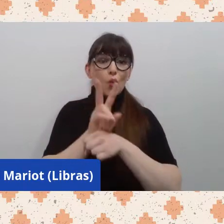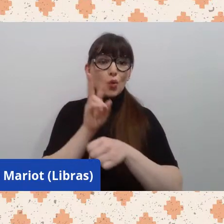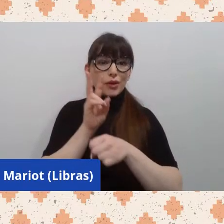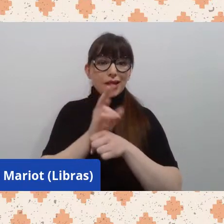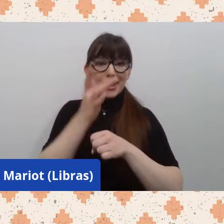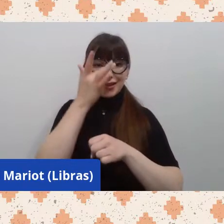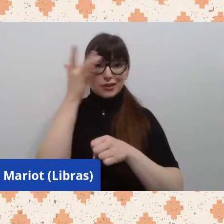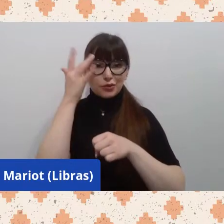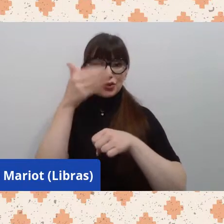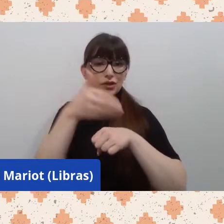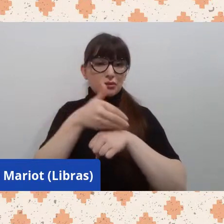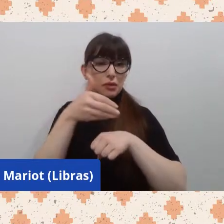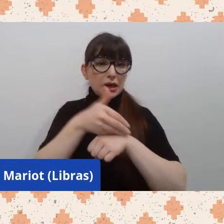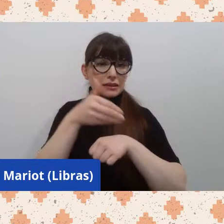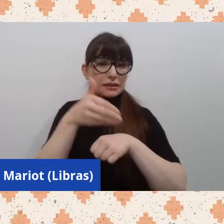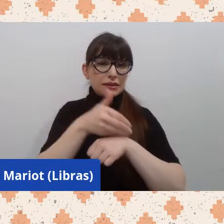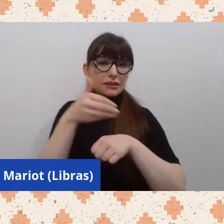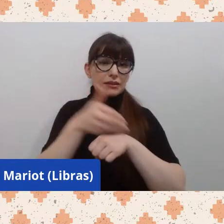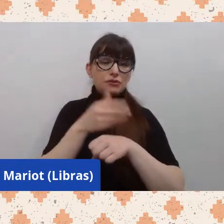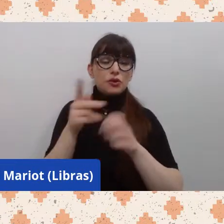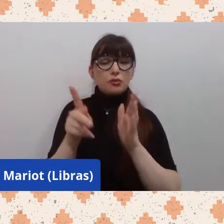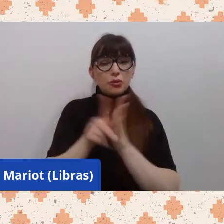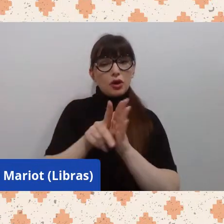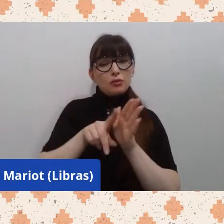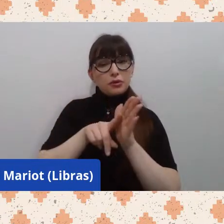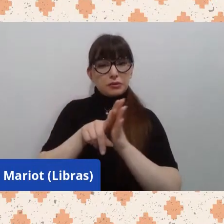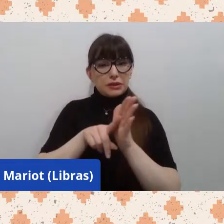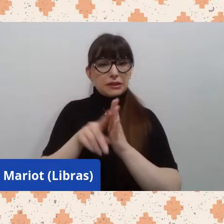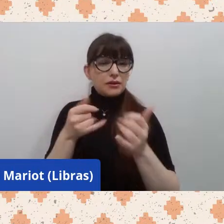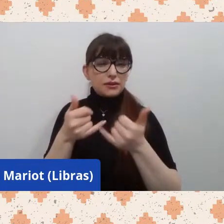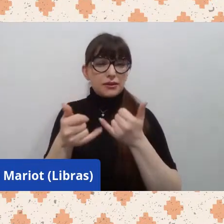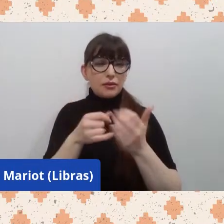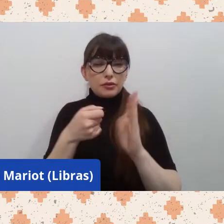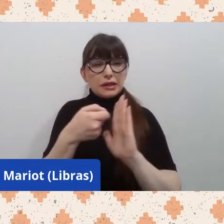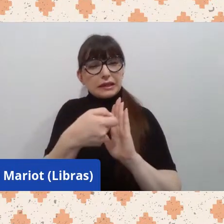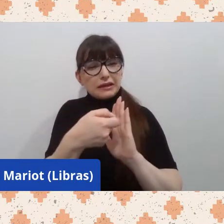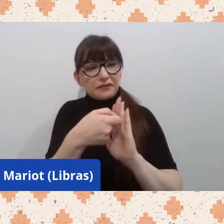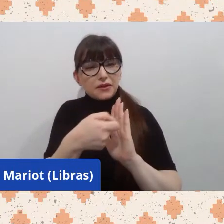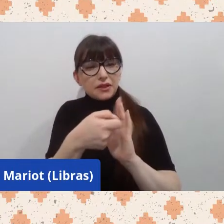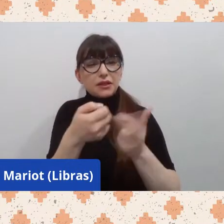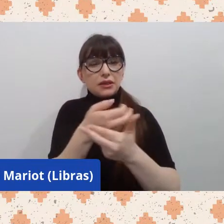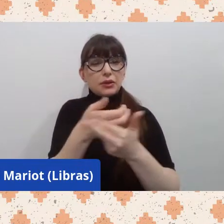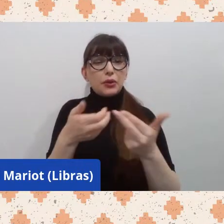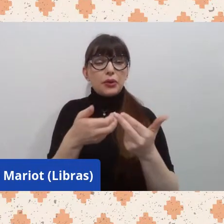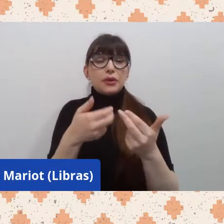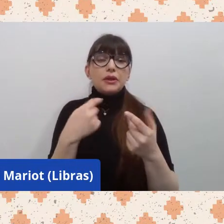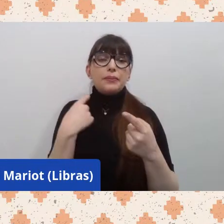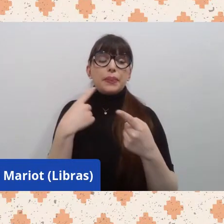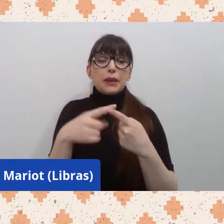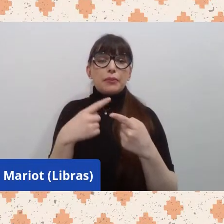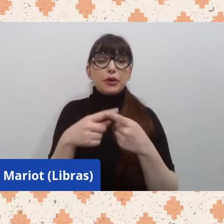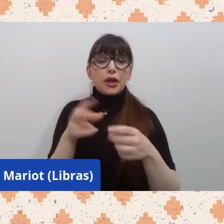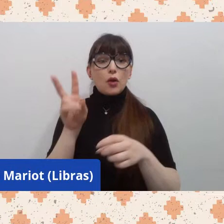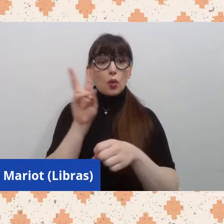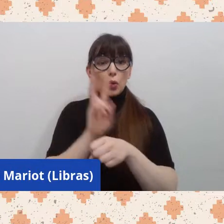da pesquisa. E aqui nós podemos abrir um parênteses, porque essa questão da proteção dos